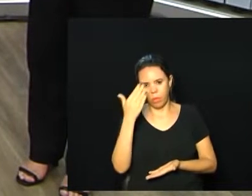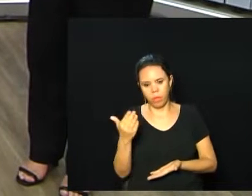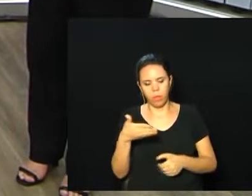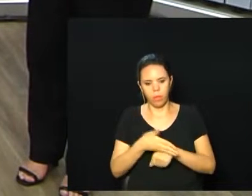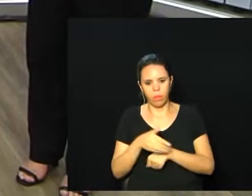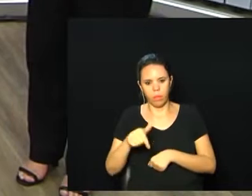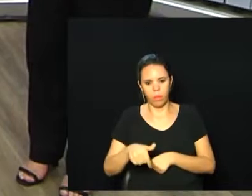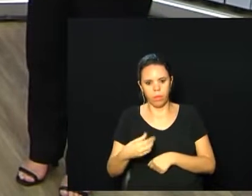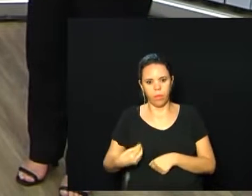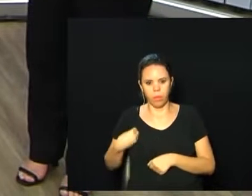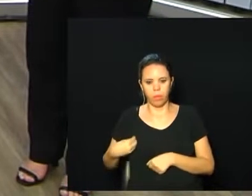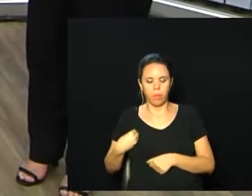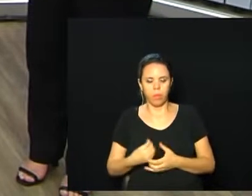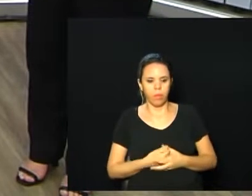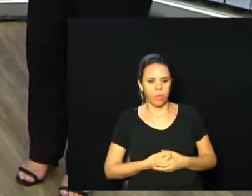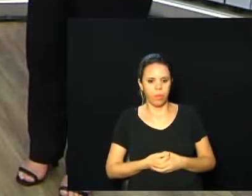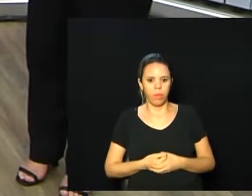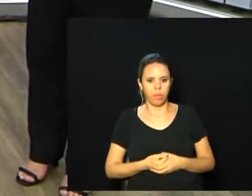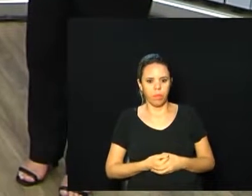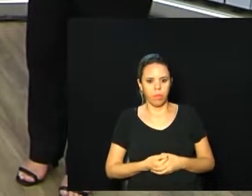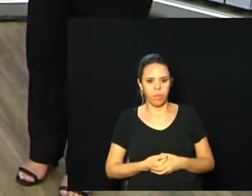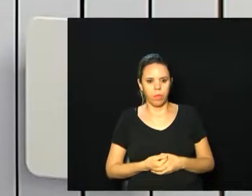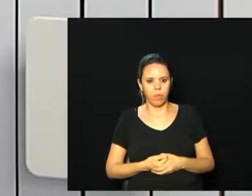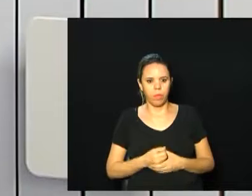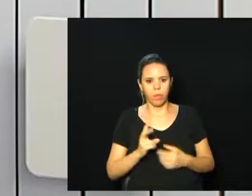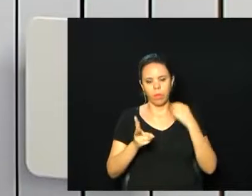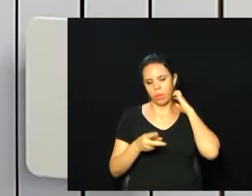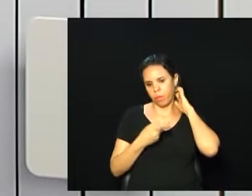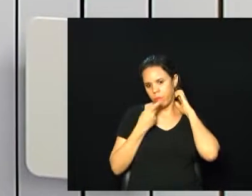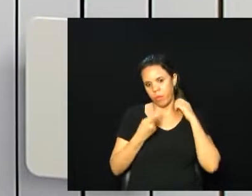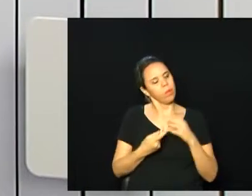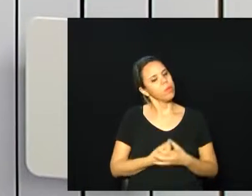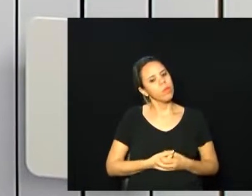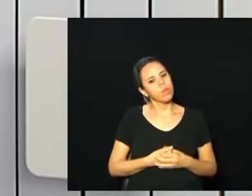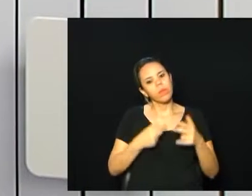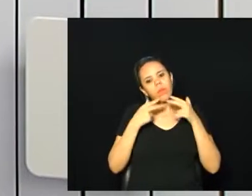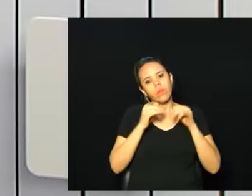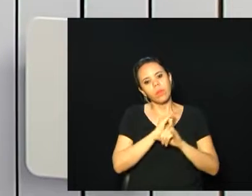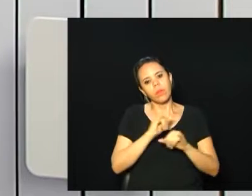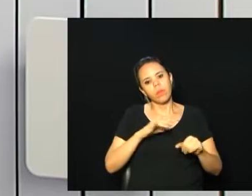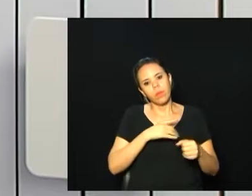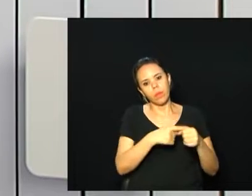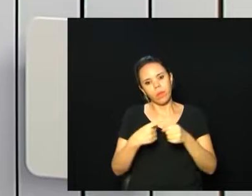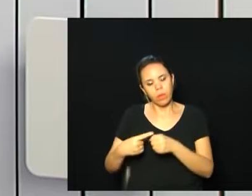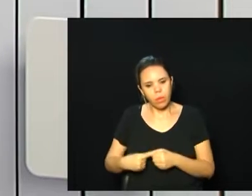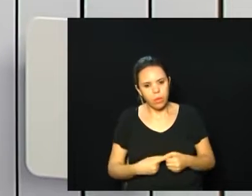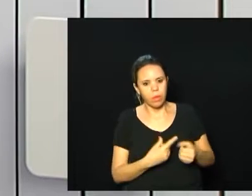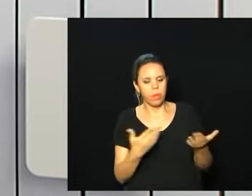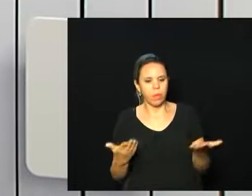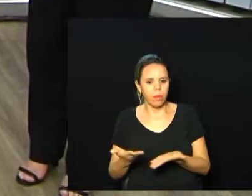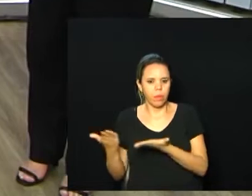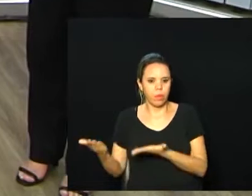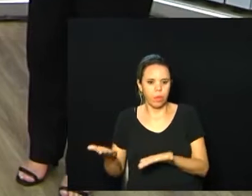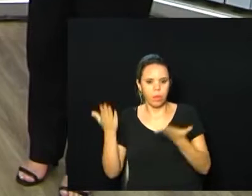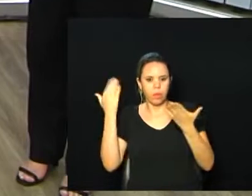sua participação aqui ao vivo com a gente. E a gente continua falando aí de notícias da região, né? Agora,